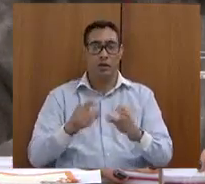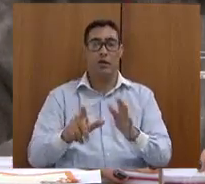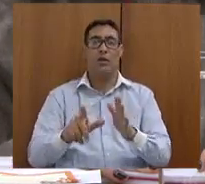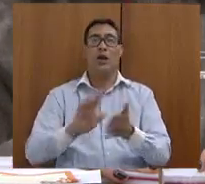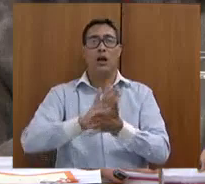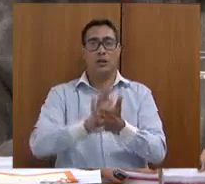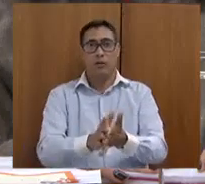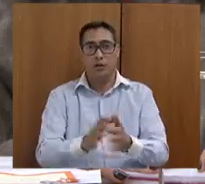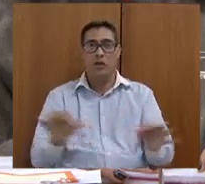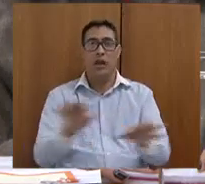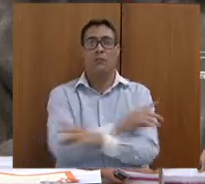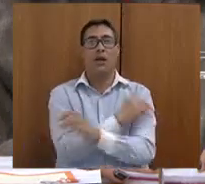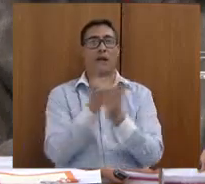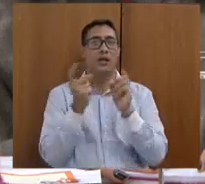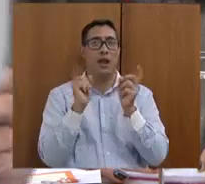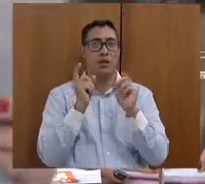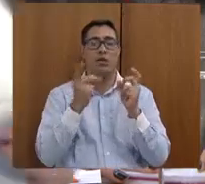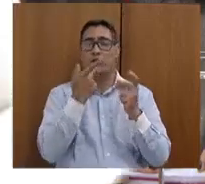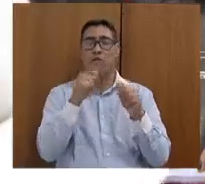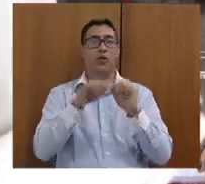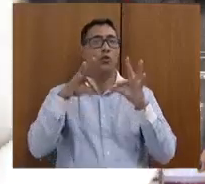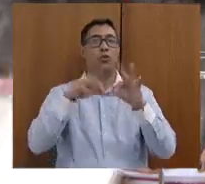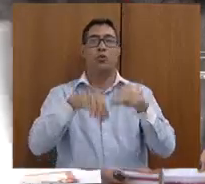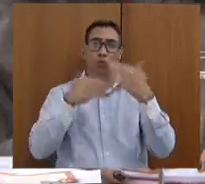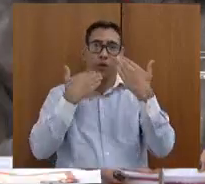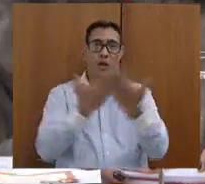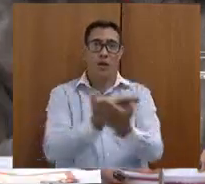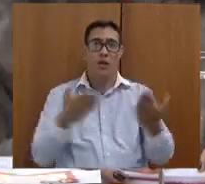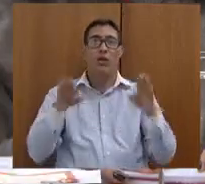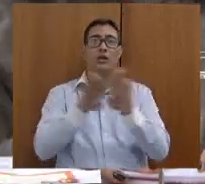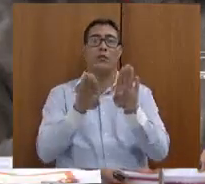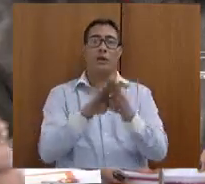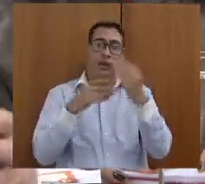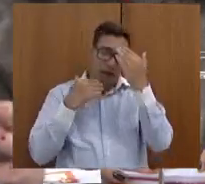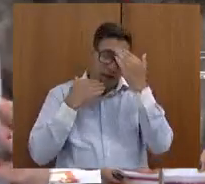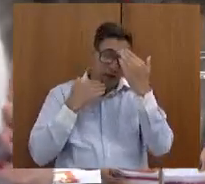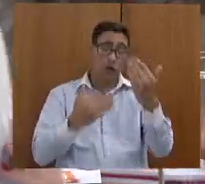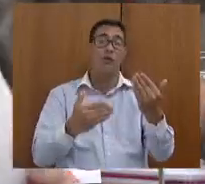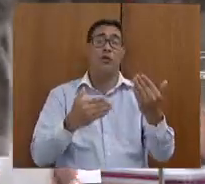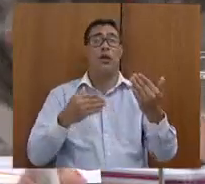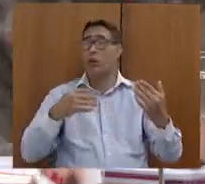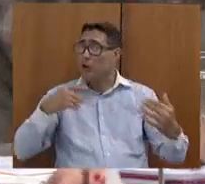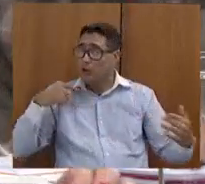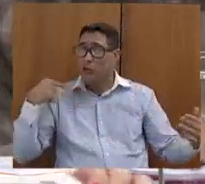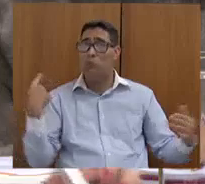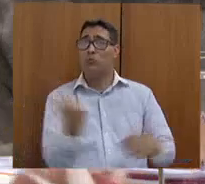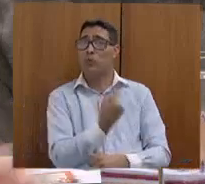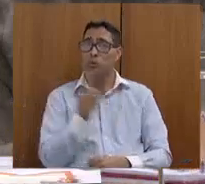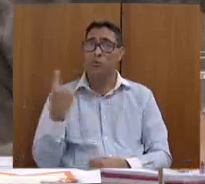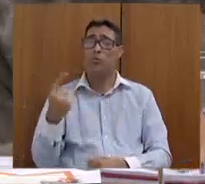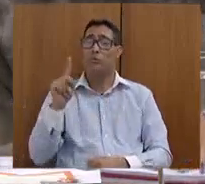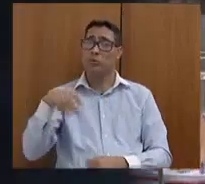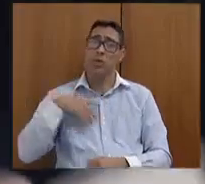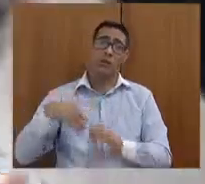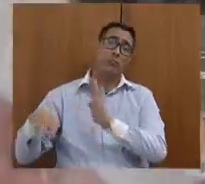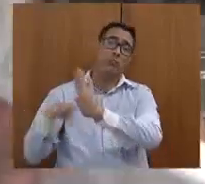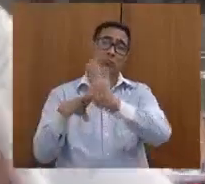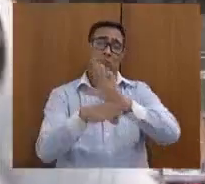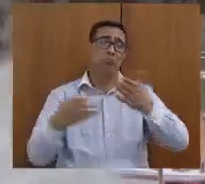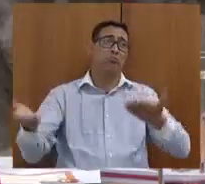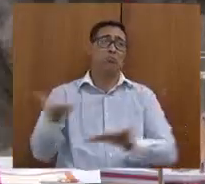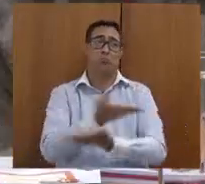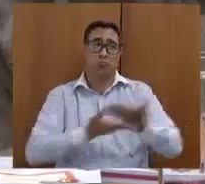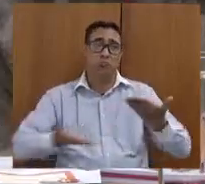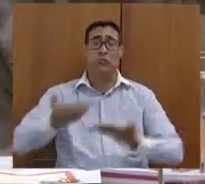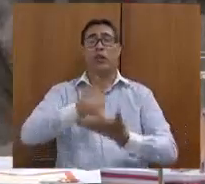esta reunião Já fiz todos agradecimentos e quero agradecer todo mundo todo mundo que contribuiu para que